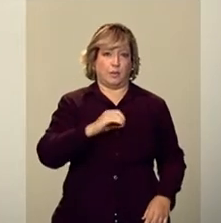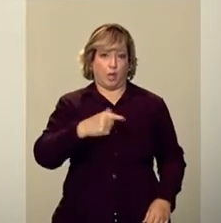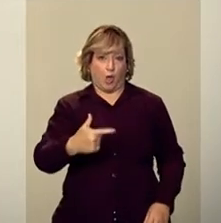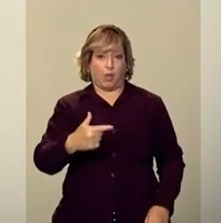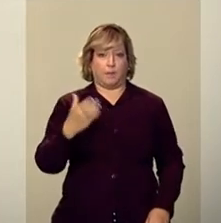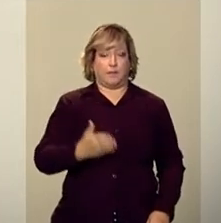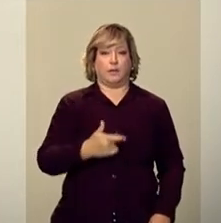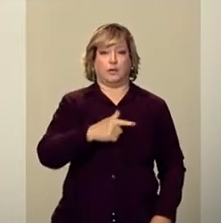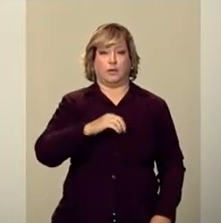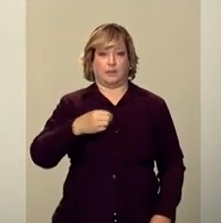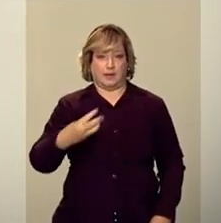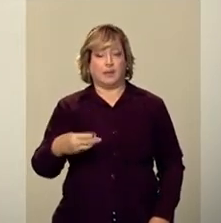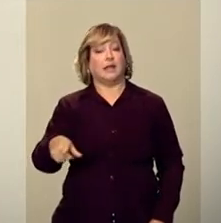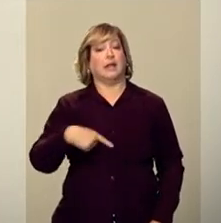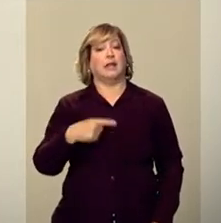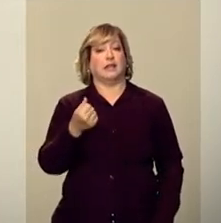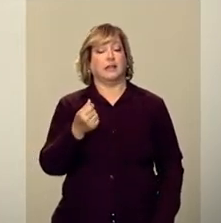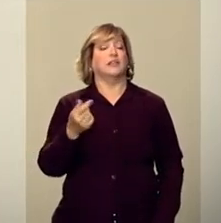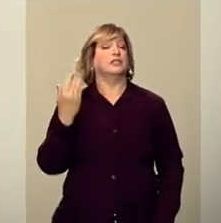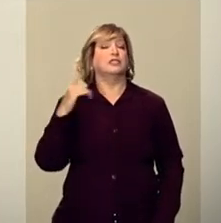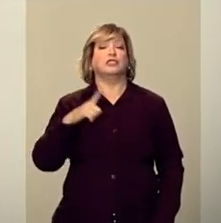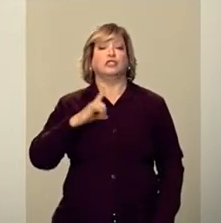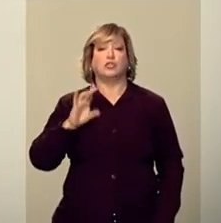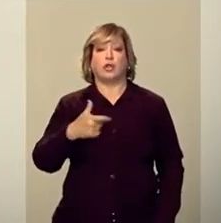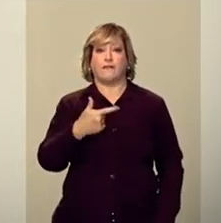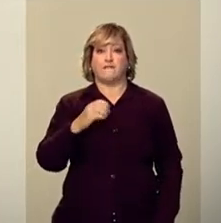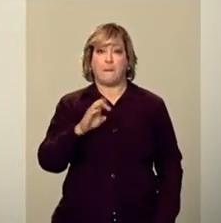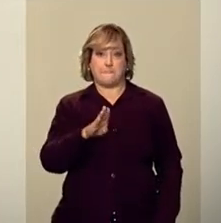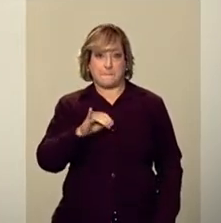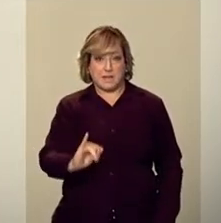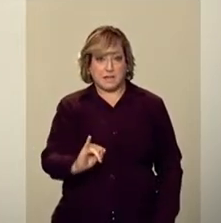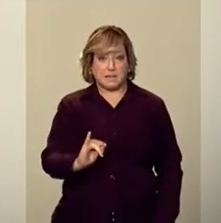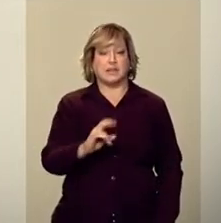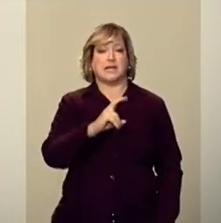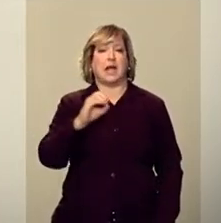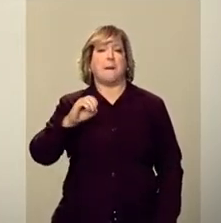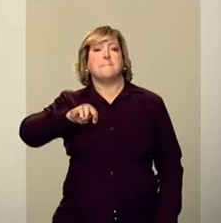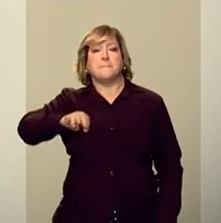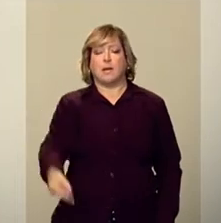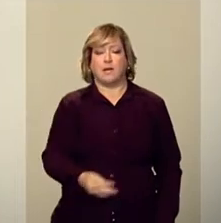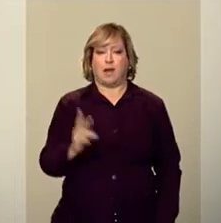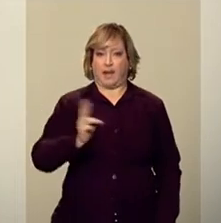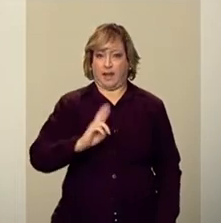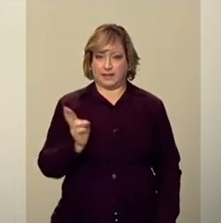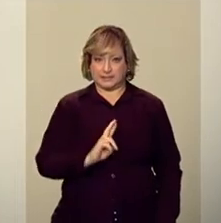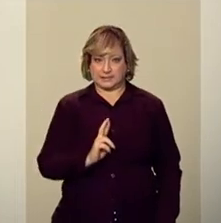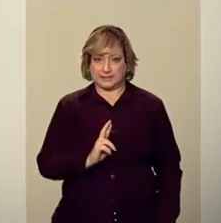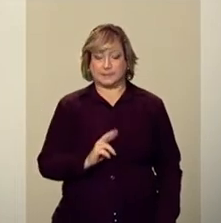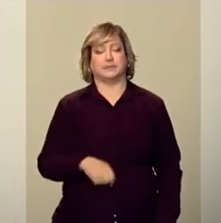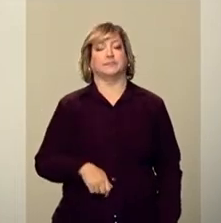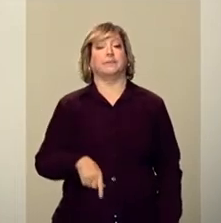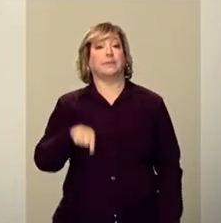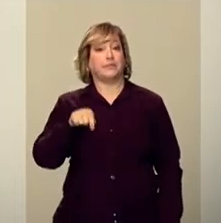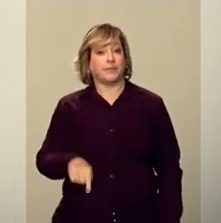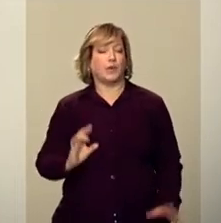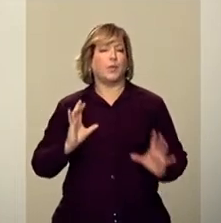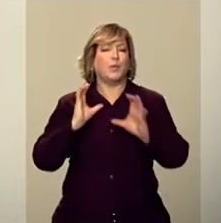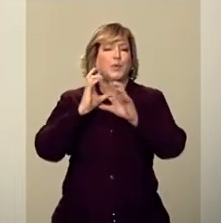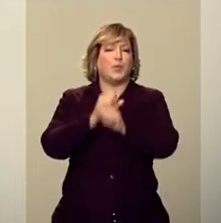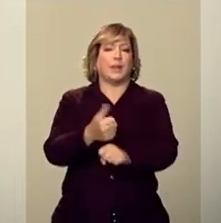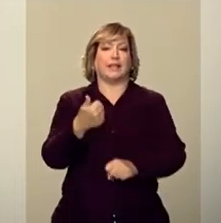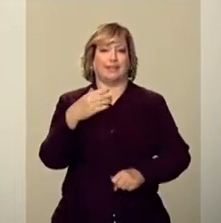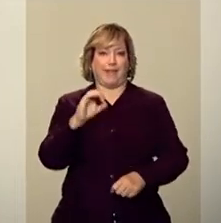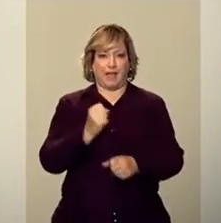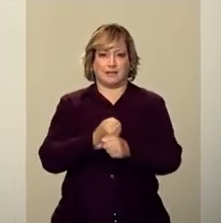2003 o crédito era de apenas 20 bilhões e 500 milhões de reais nesses 10